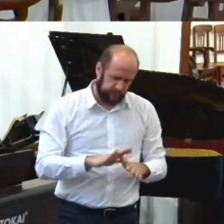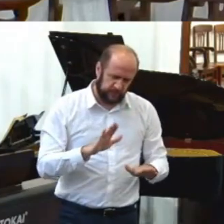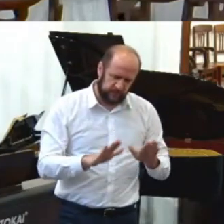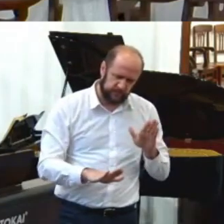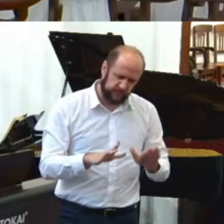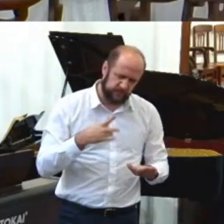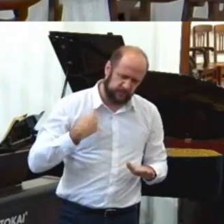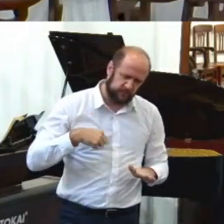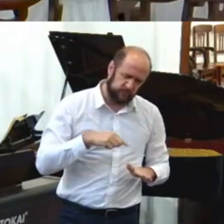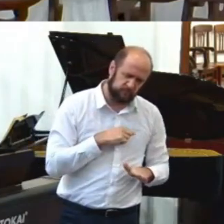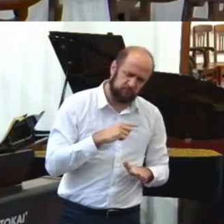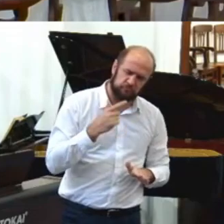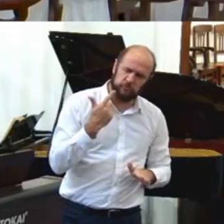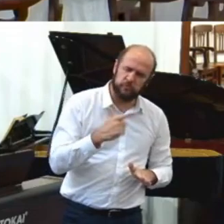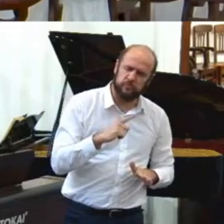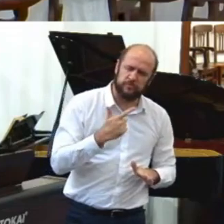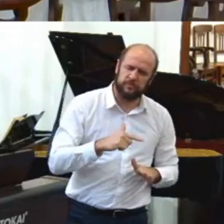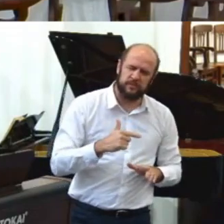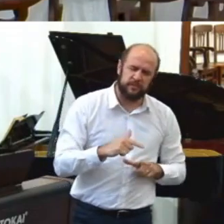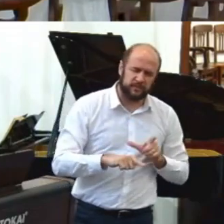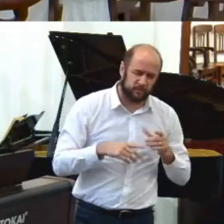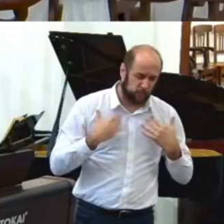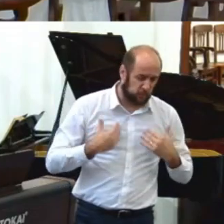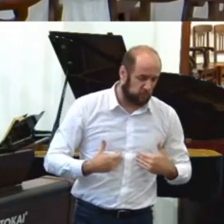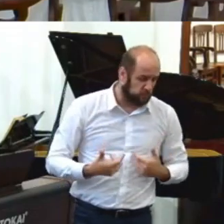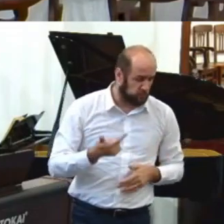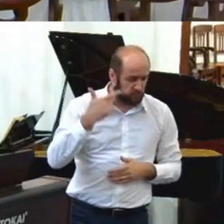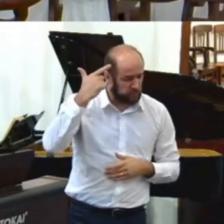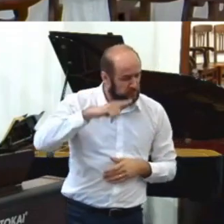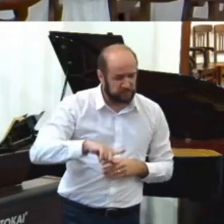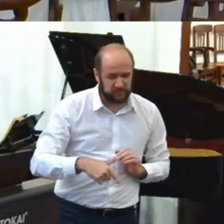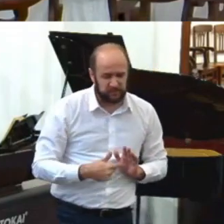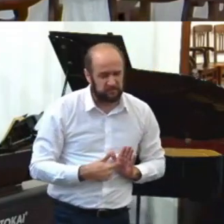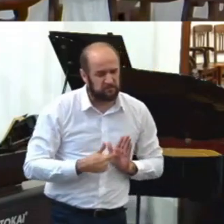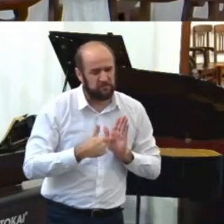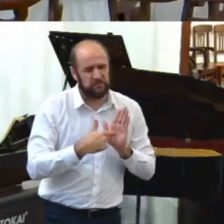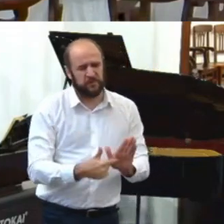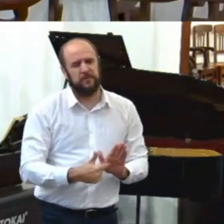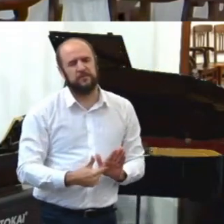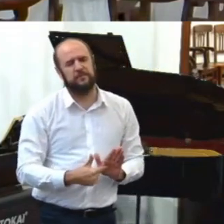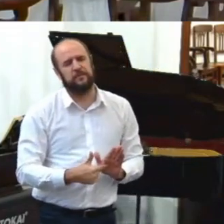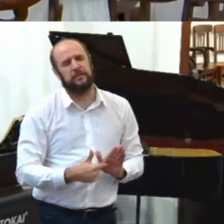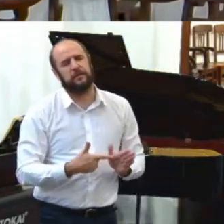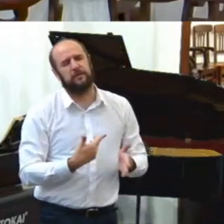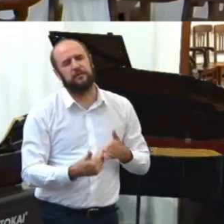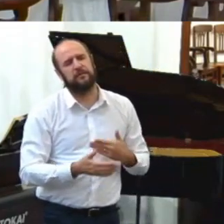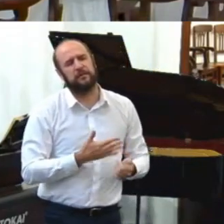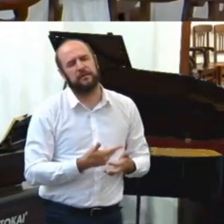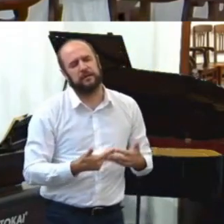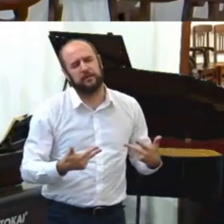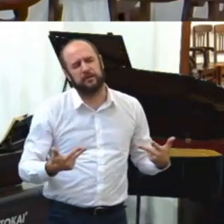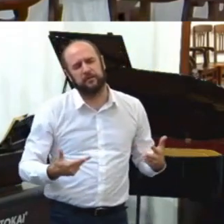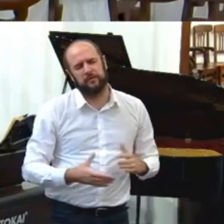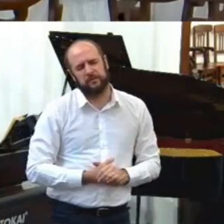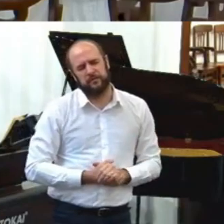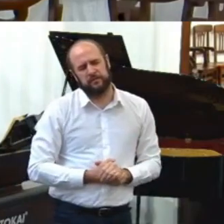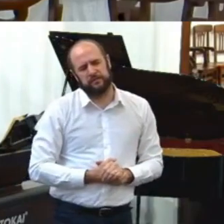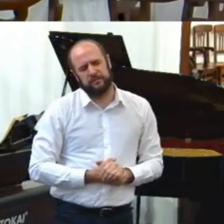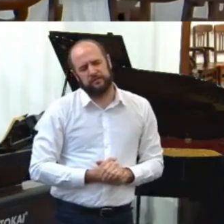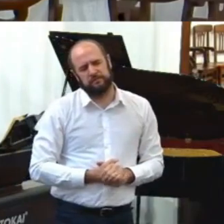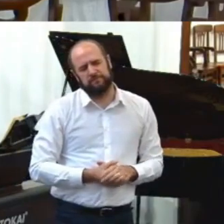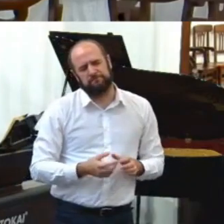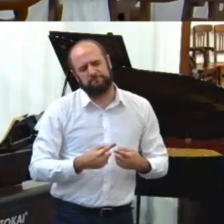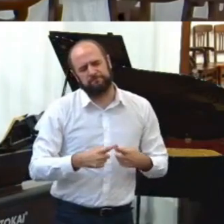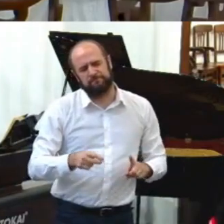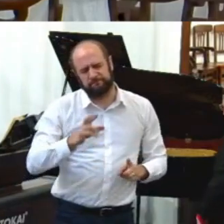não temos ações físicas que demonstrem qualquer coisa.